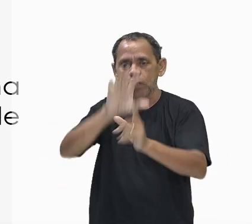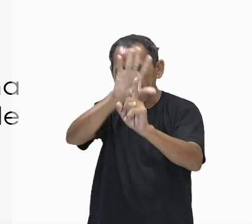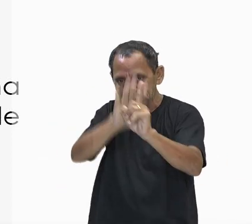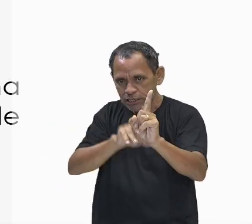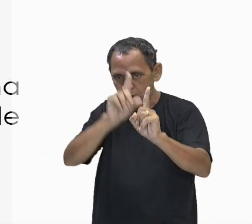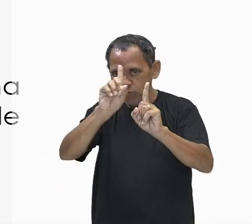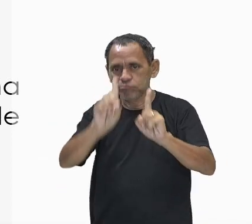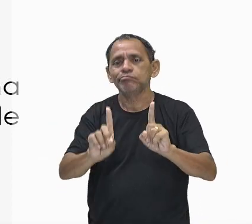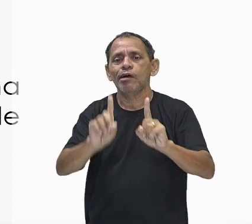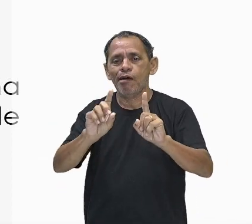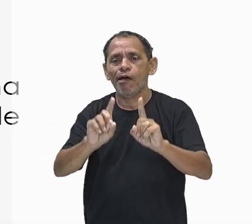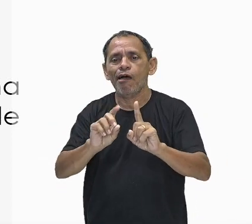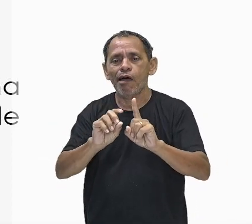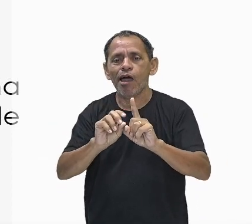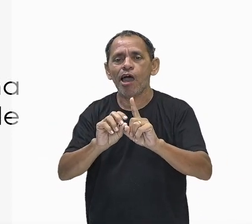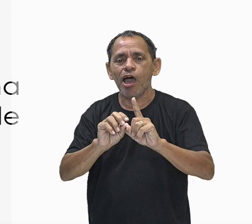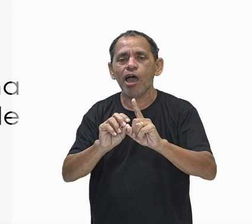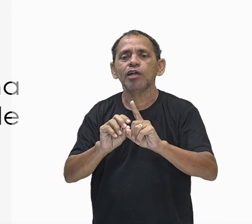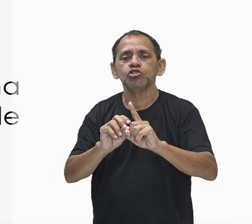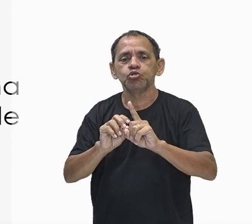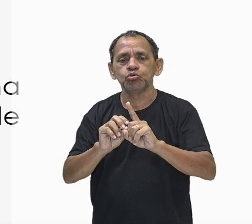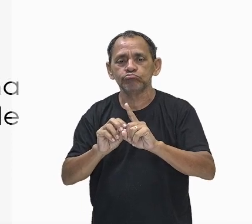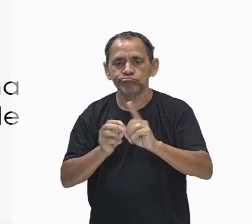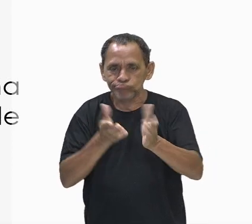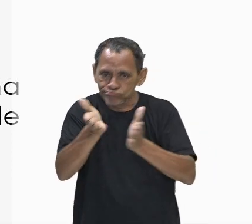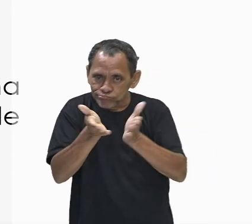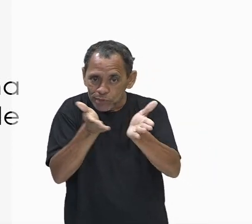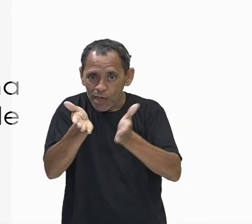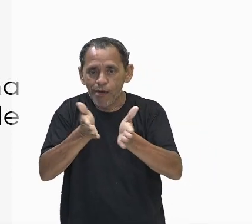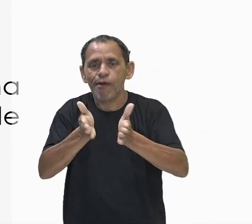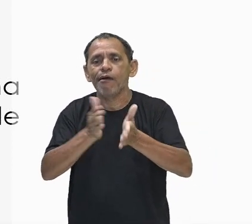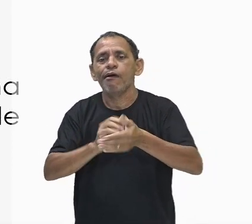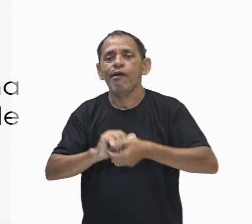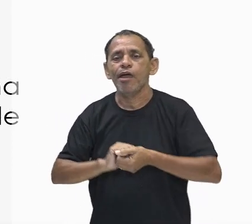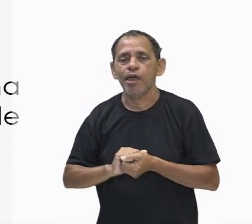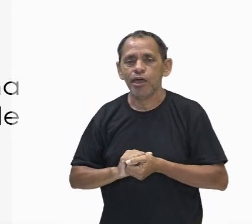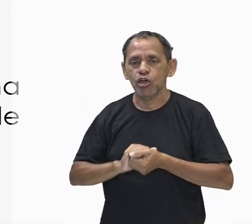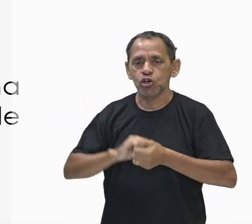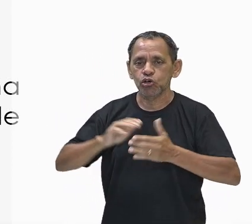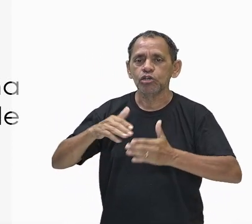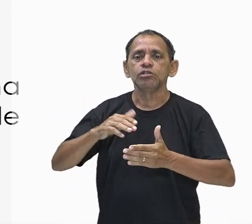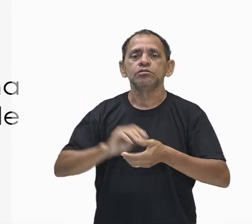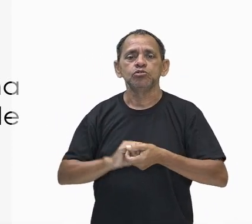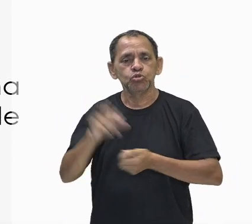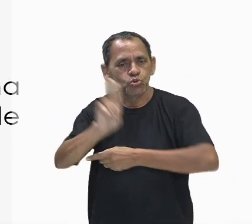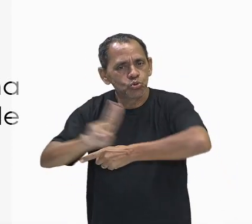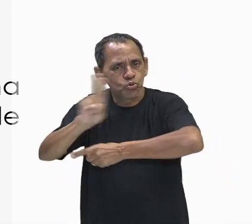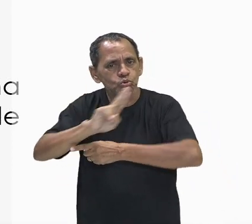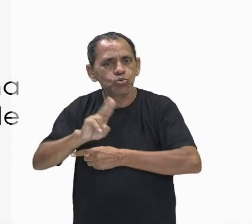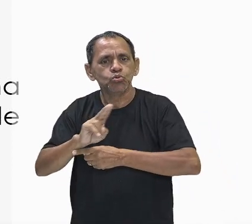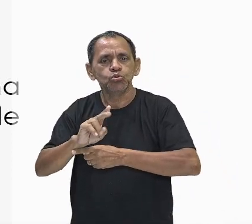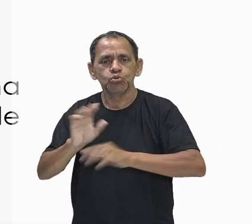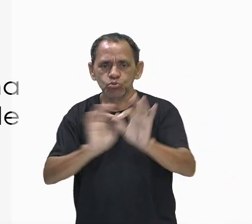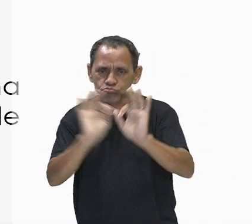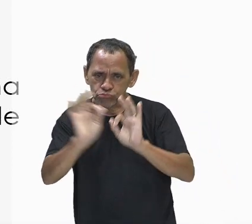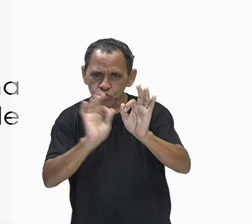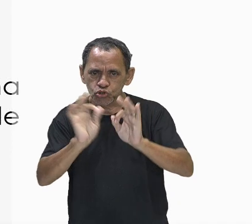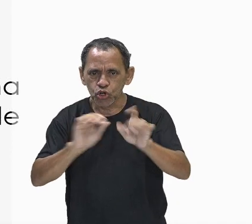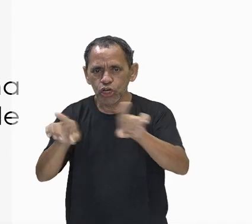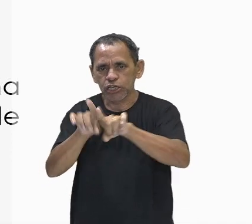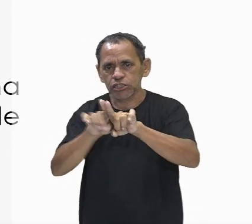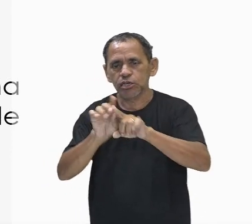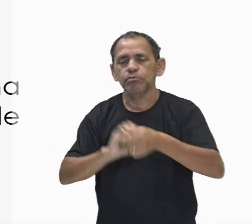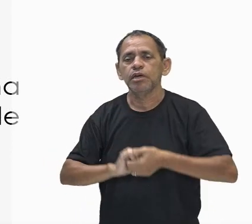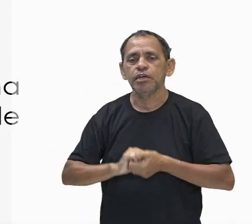da tecnologia da manipulação do DNA. Os debates intensos sobre a legislação e a ética na